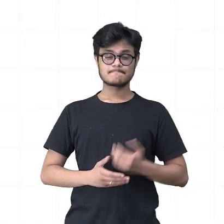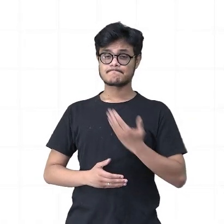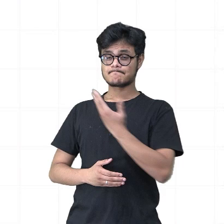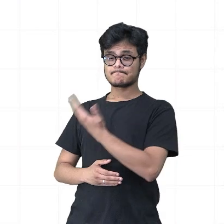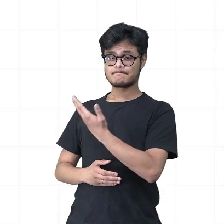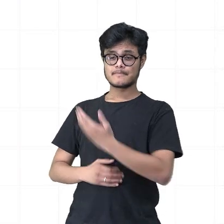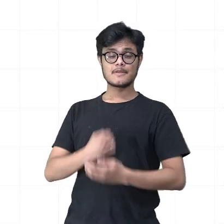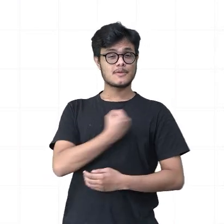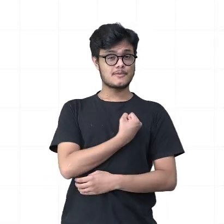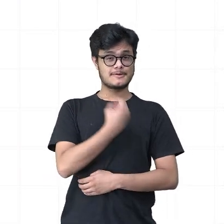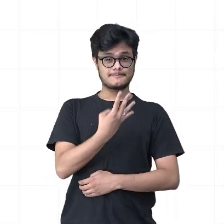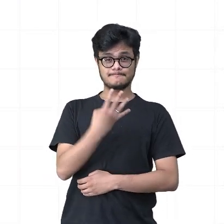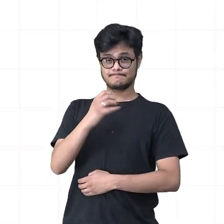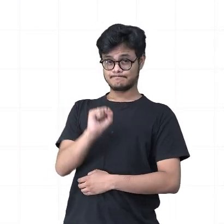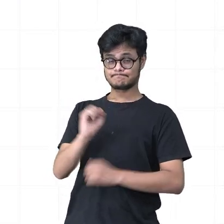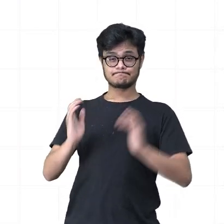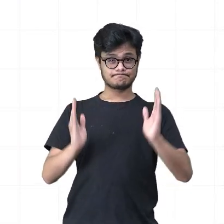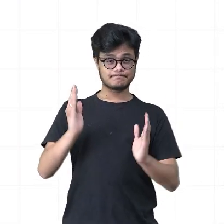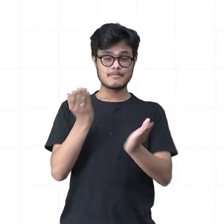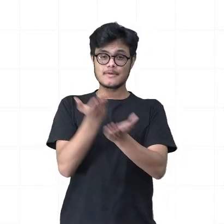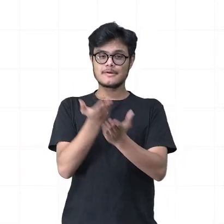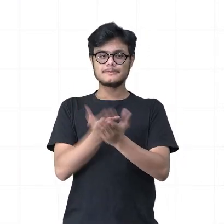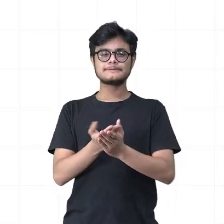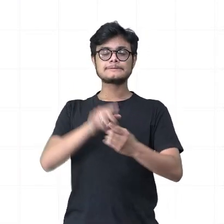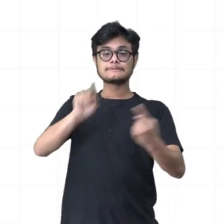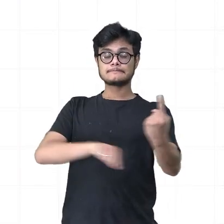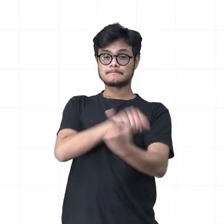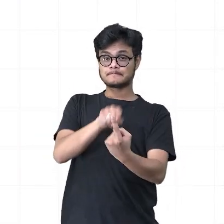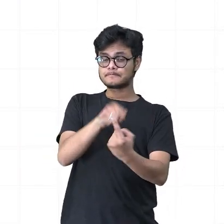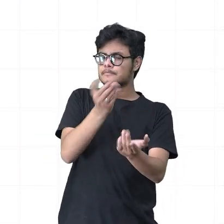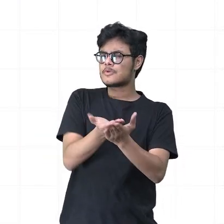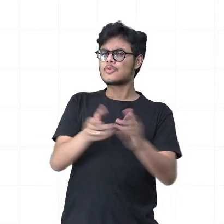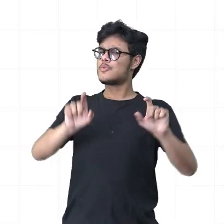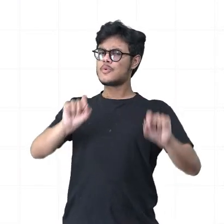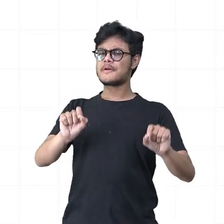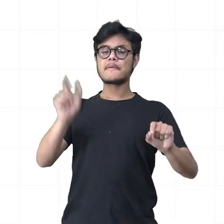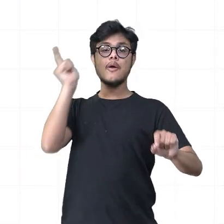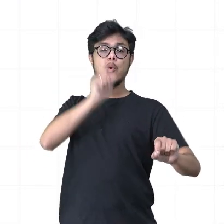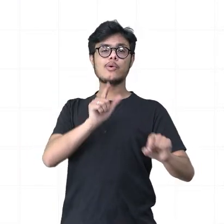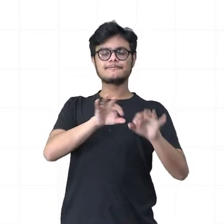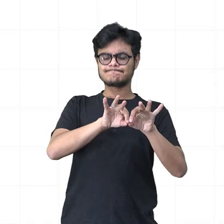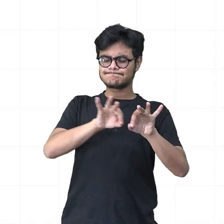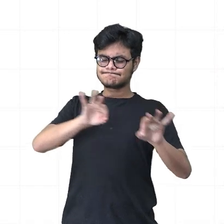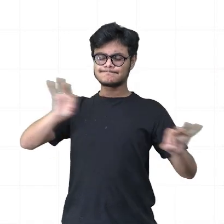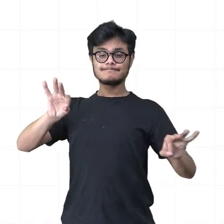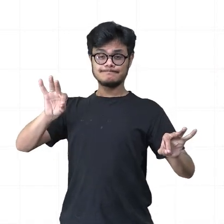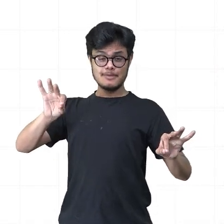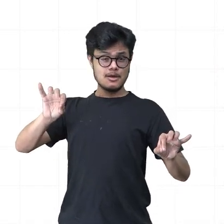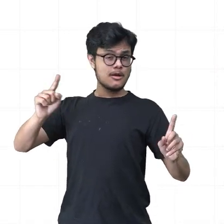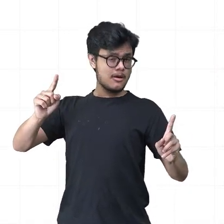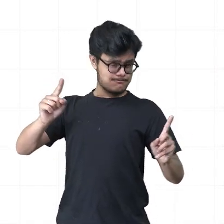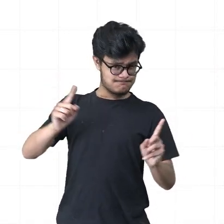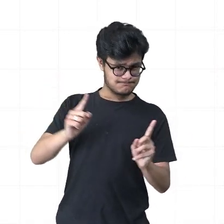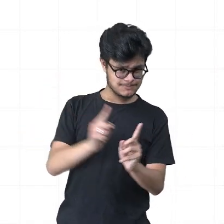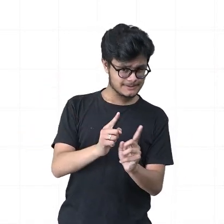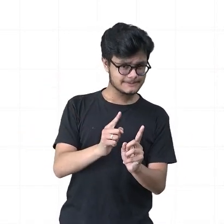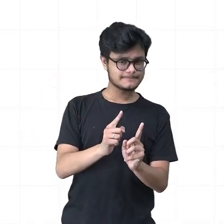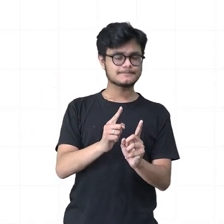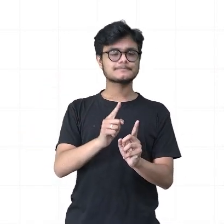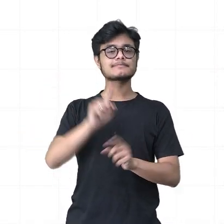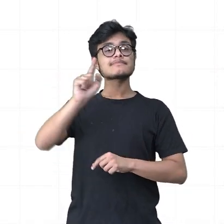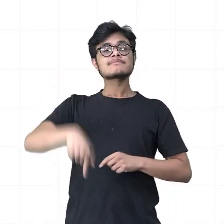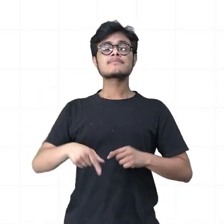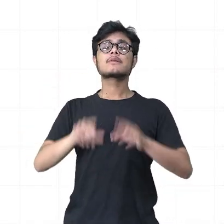Aula 48, objeto de conhecimento, unidades de medida para medir distâncias muito grandes e